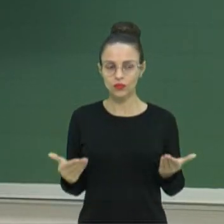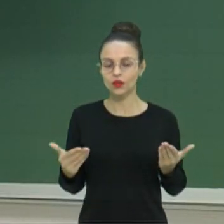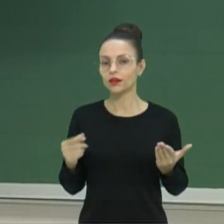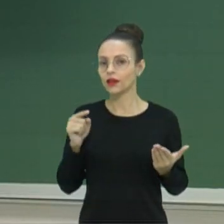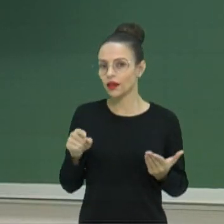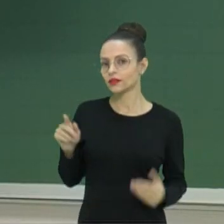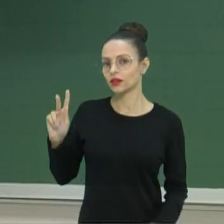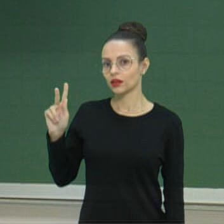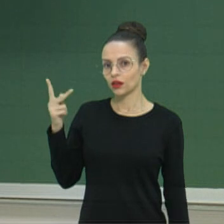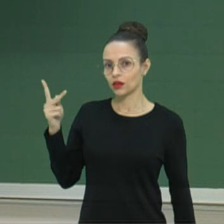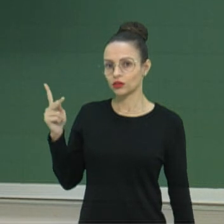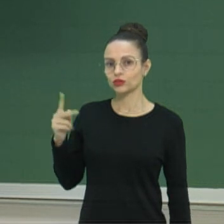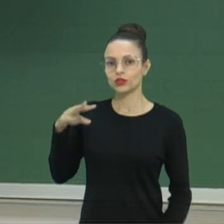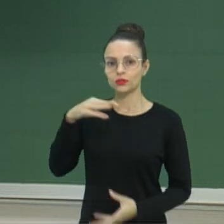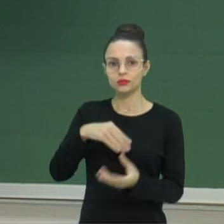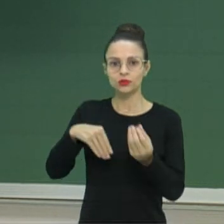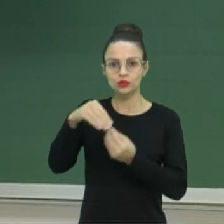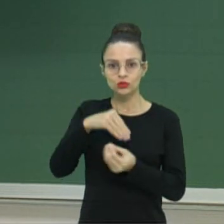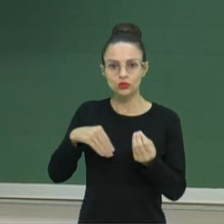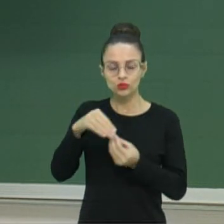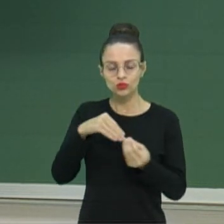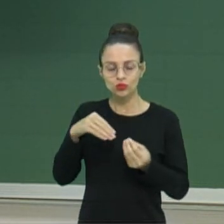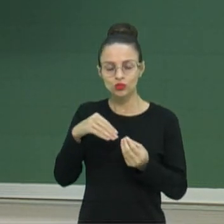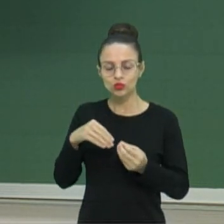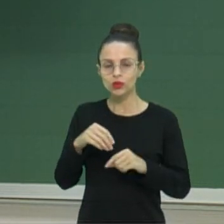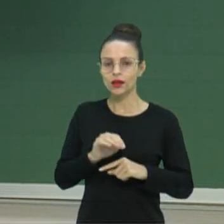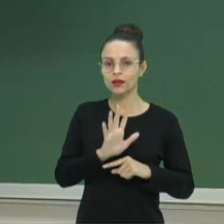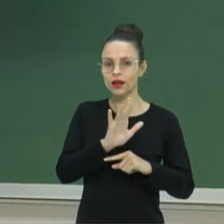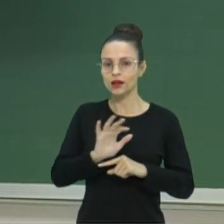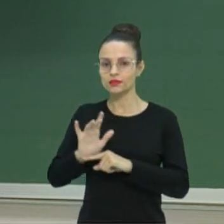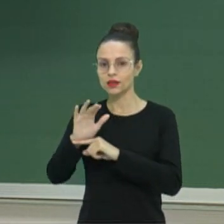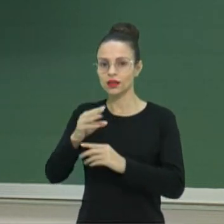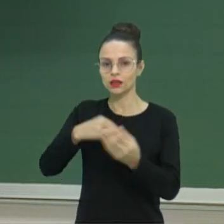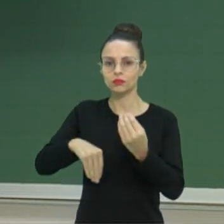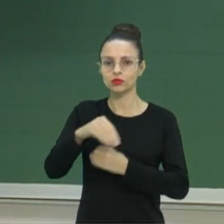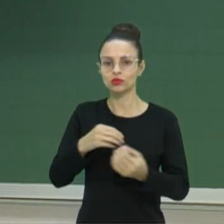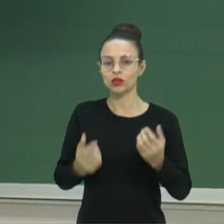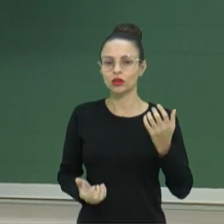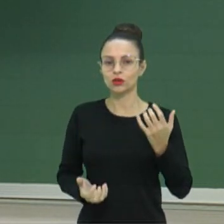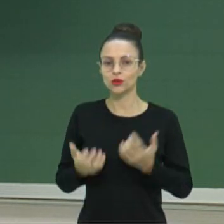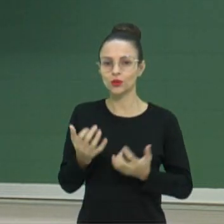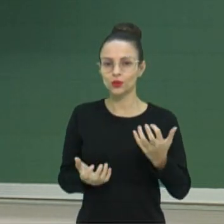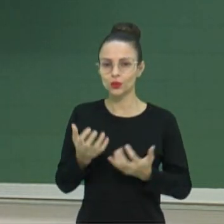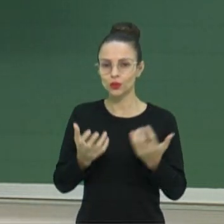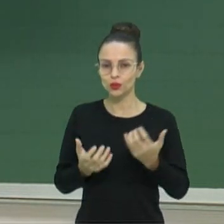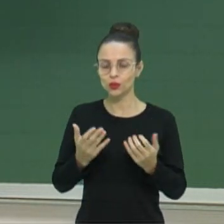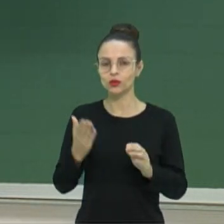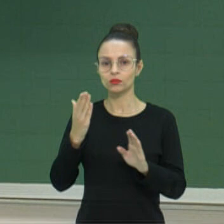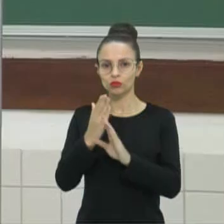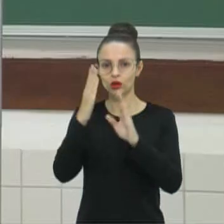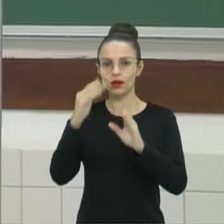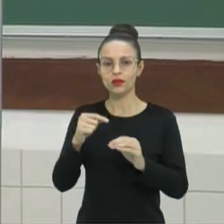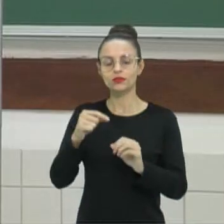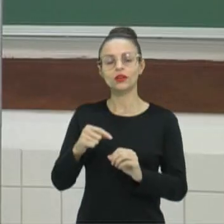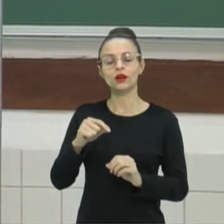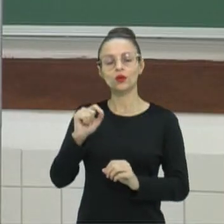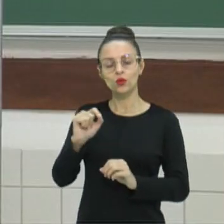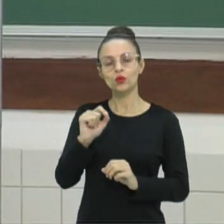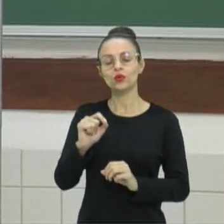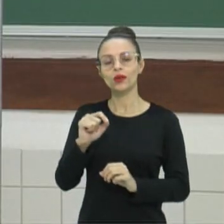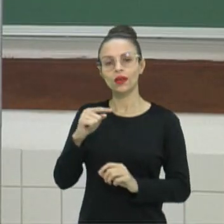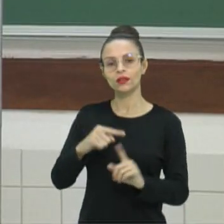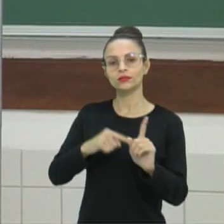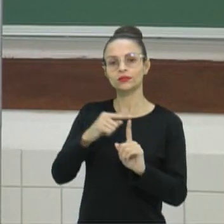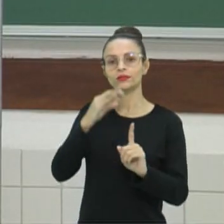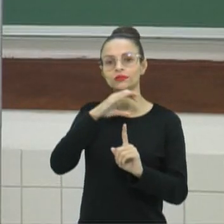esse hidrogênio, você mistura, né, esses dois gases e você queima essa mistura, como eu falei, através de uma usina térmica e a partir